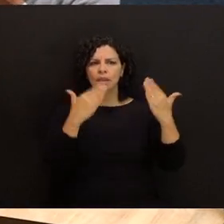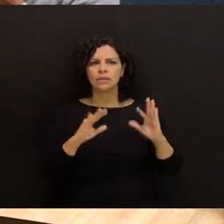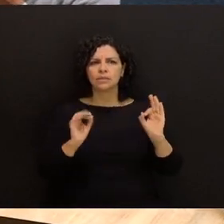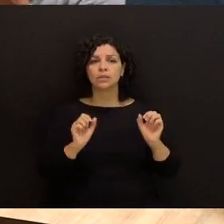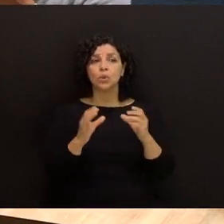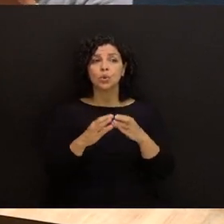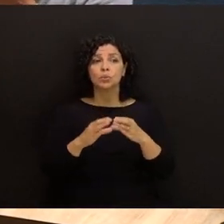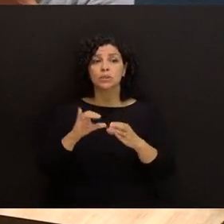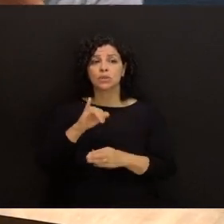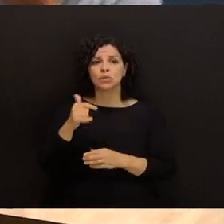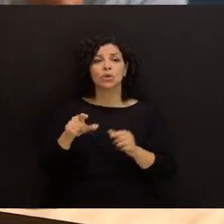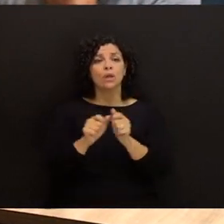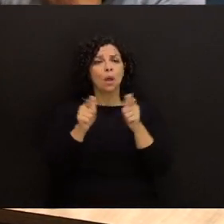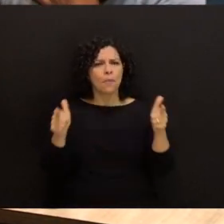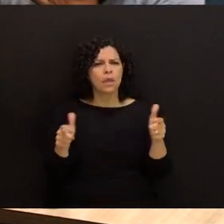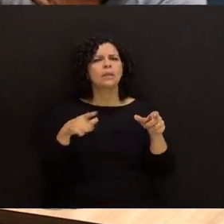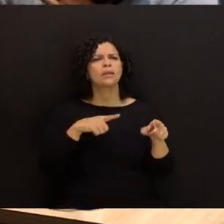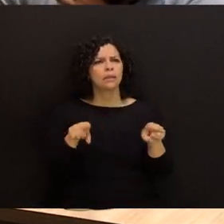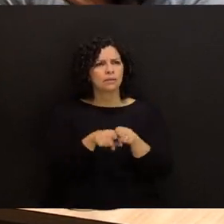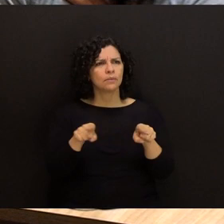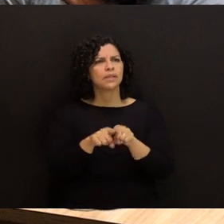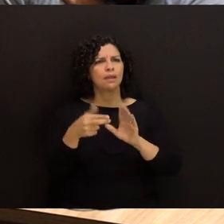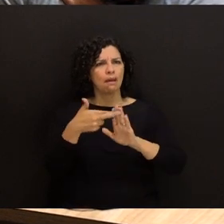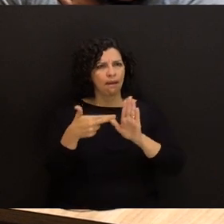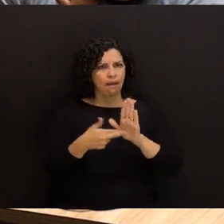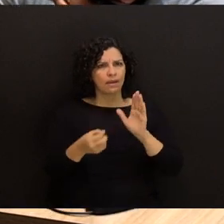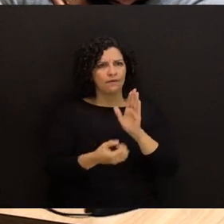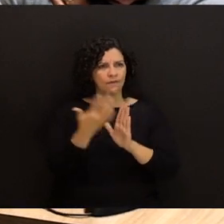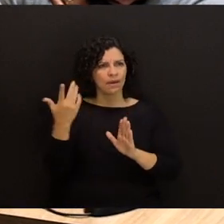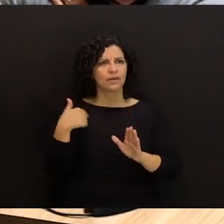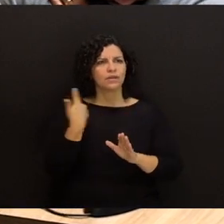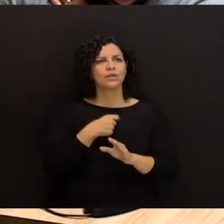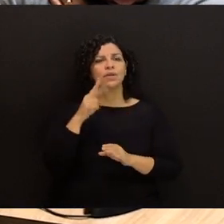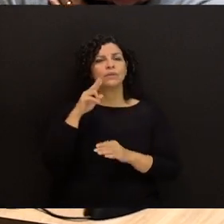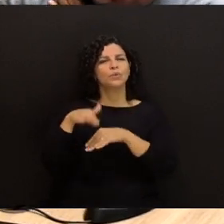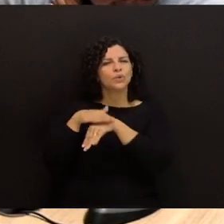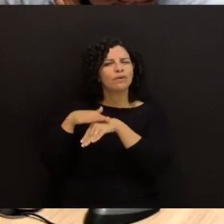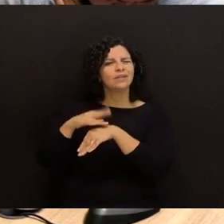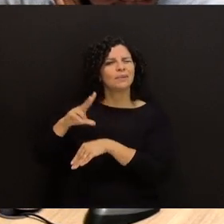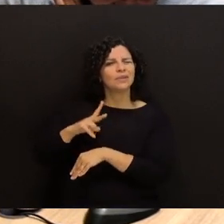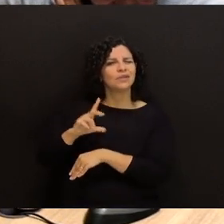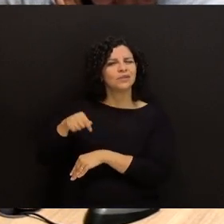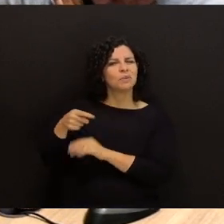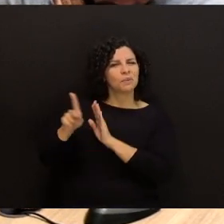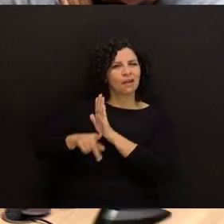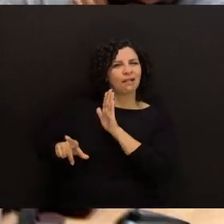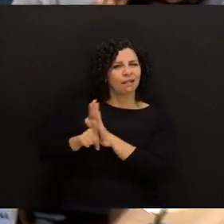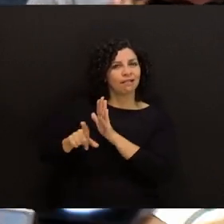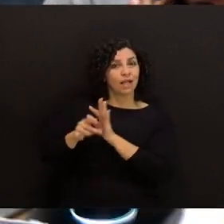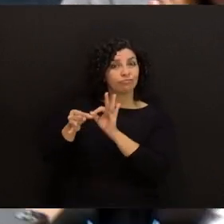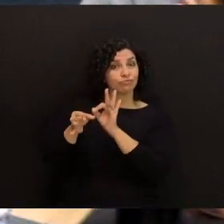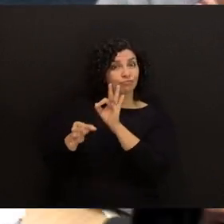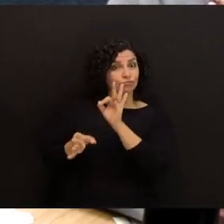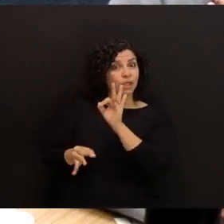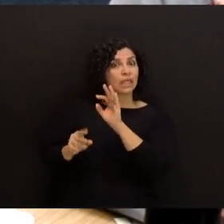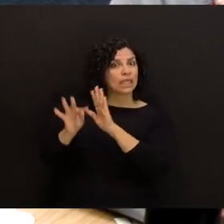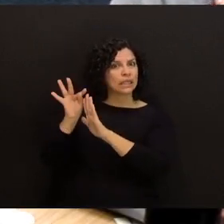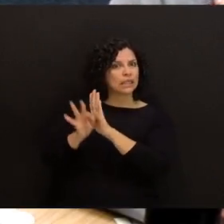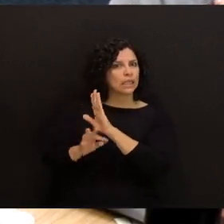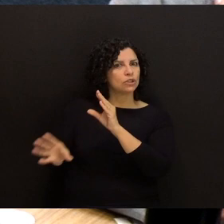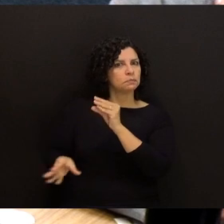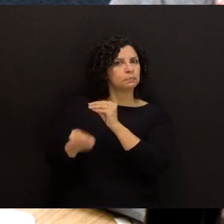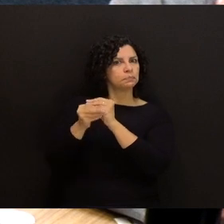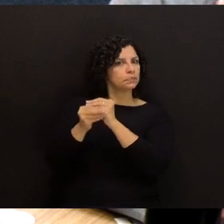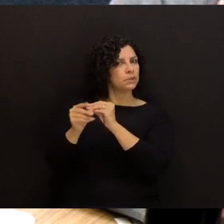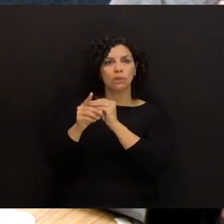pela ccj bem amplo inclusive né já a gente já vê até conversado sobre isso um projeto bem extenso mas